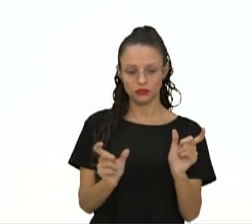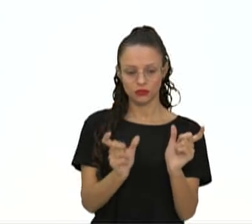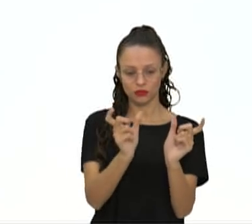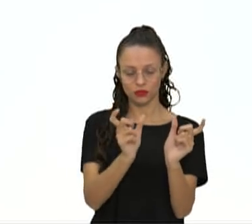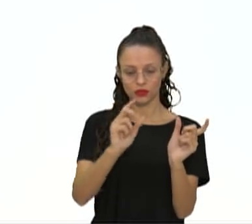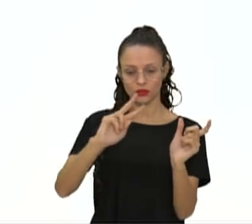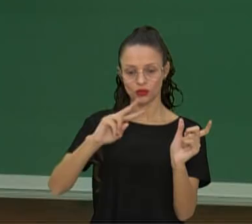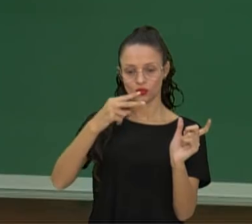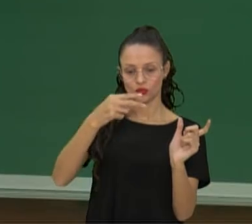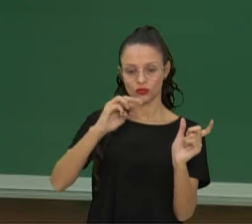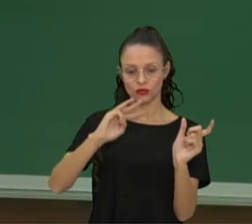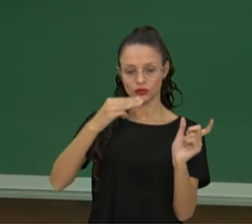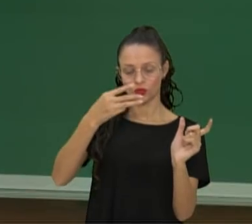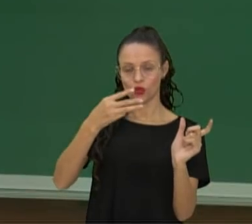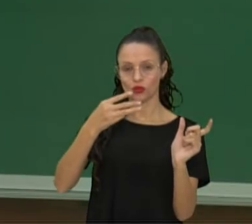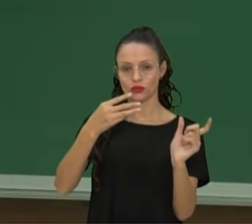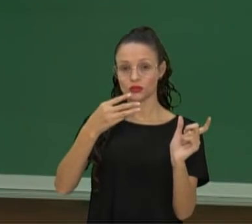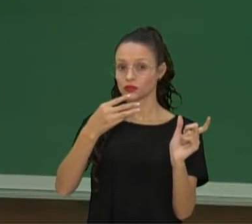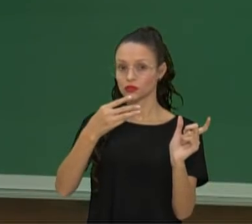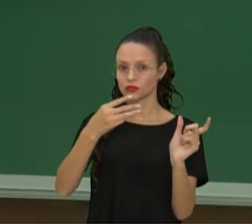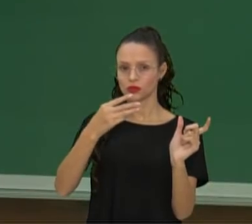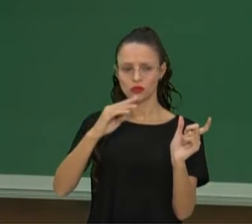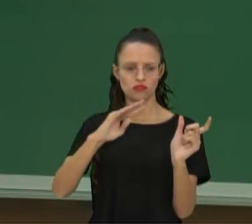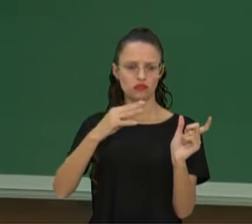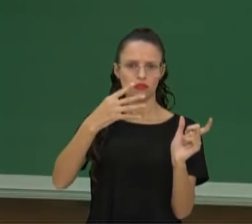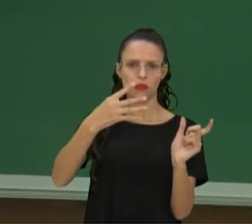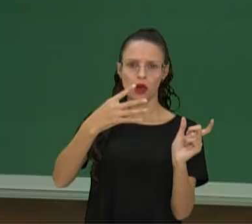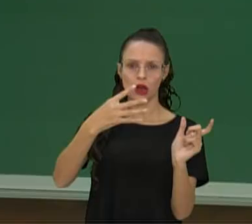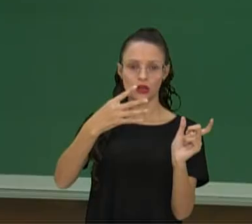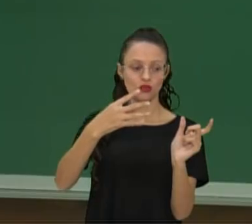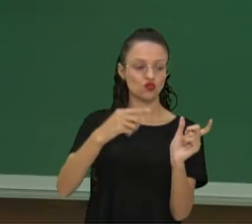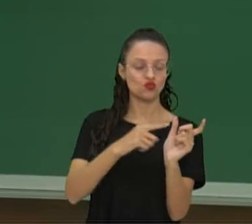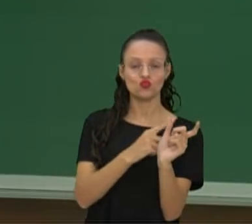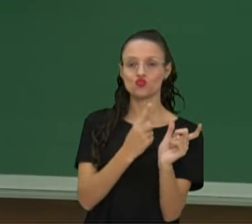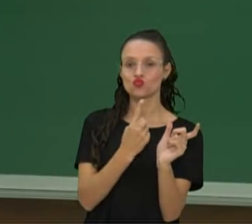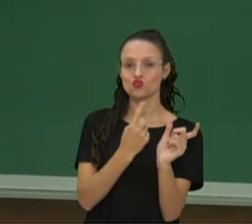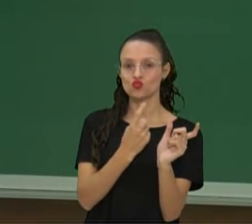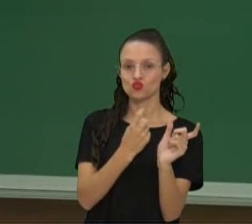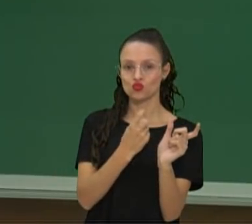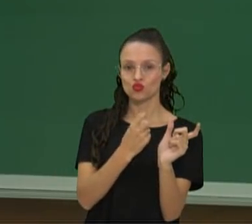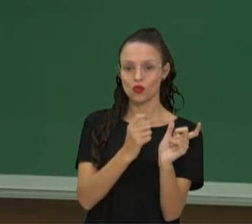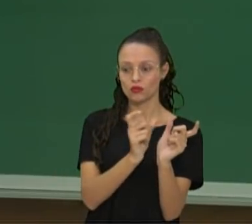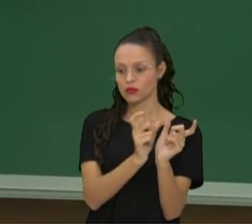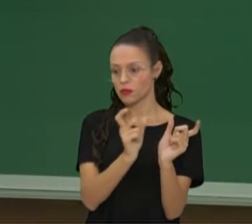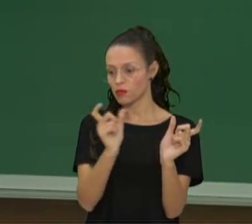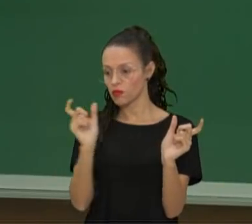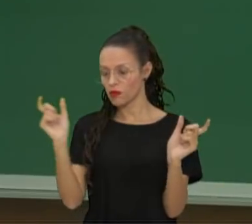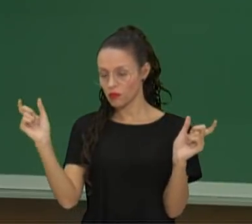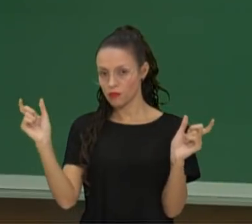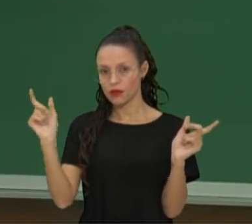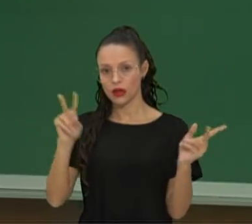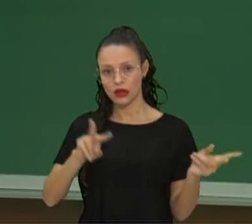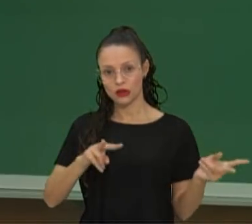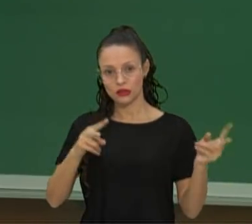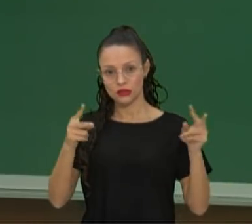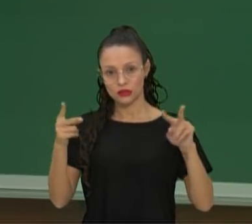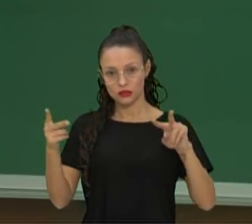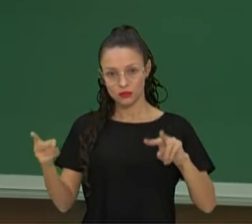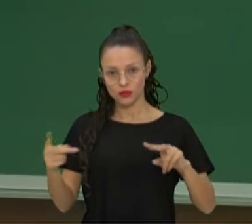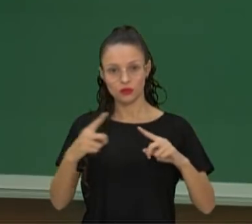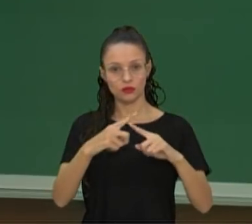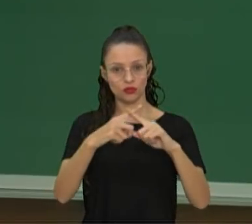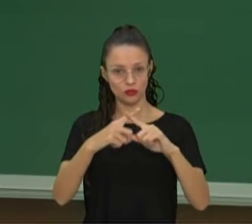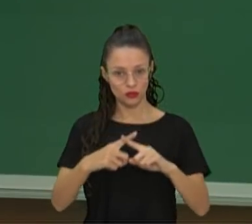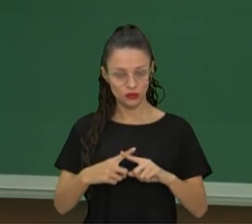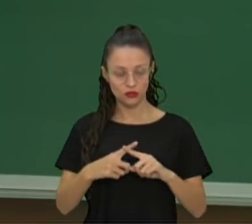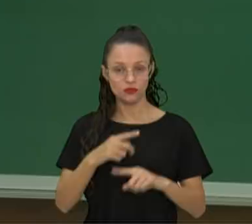produtos notáveis. Se for quadrado, cubo, quarta potência de um monômio ou de um polinômio maior, aí você tem que transformar em multiplicação e